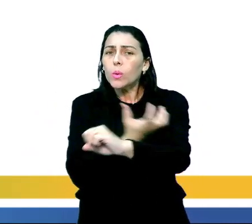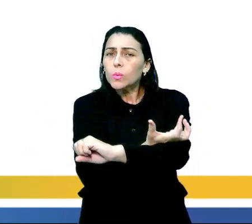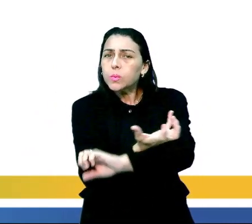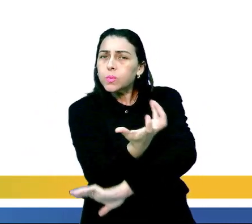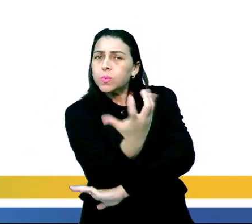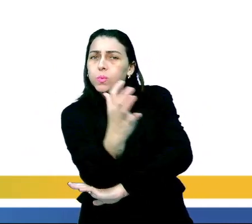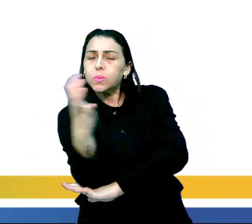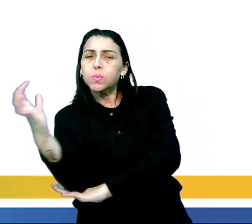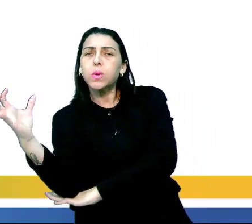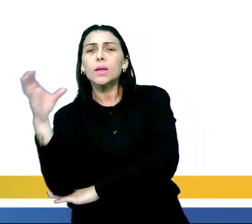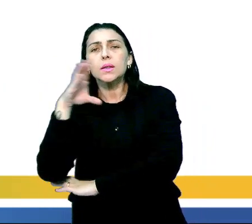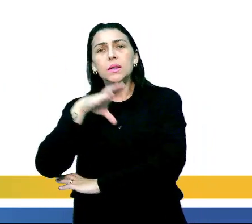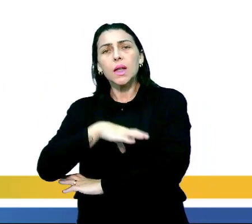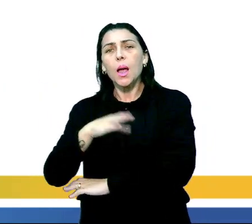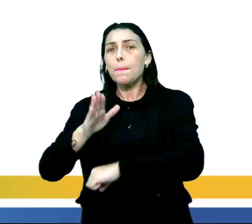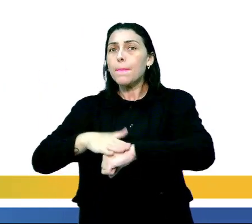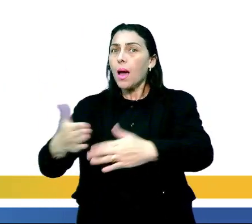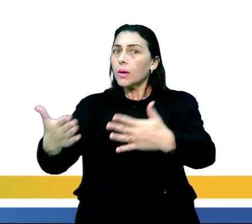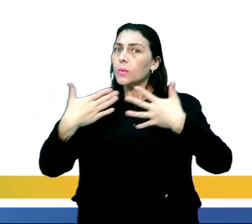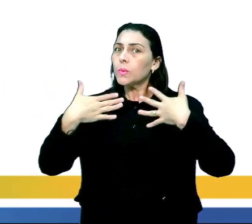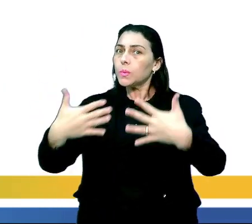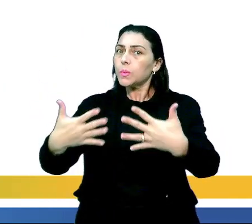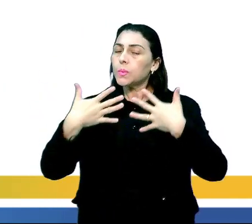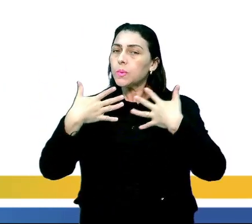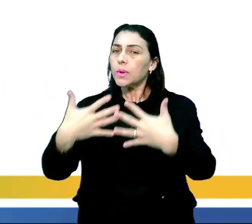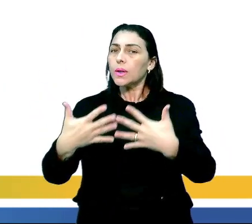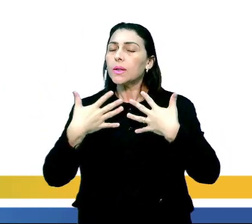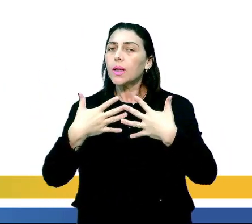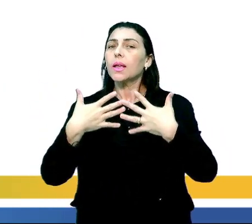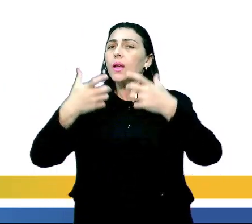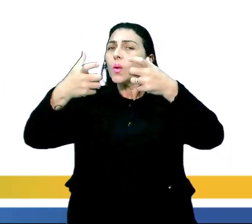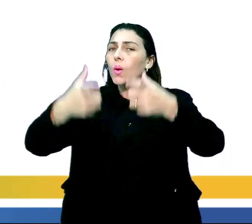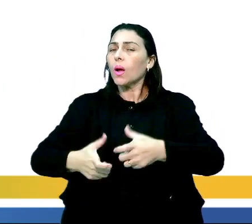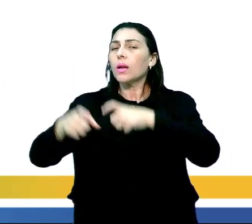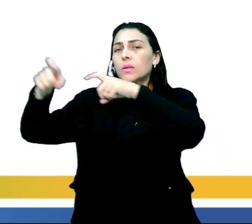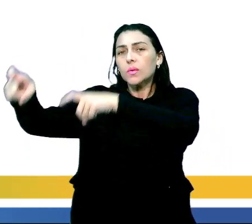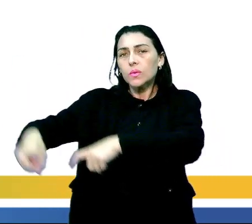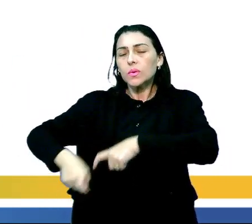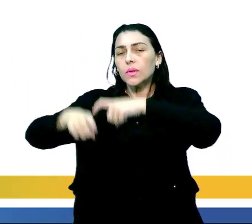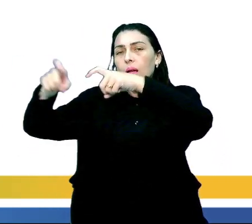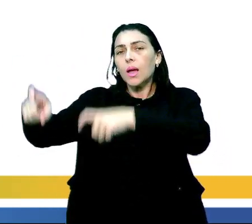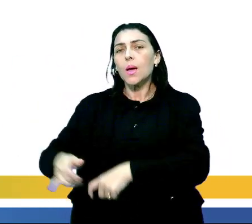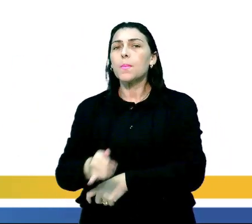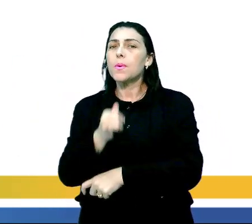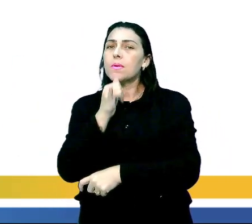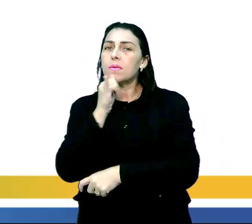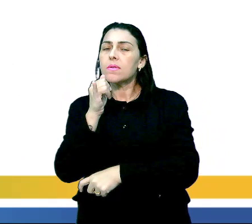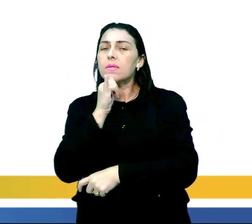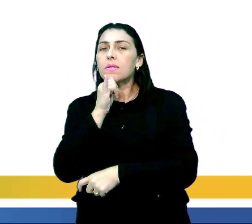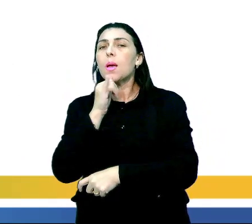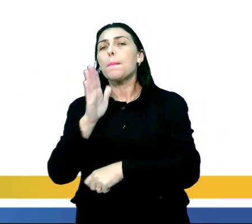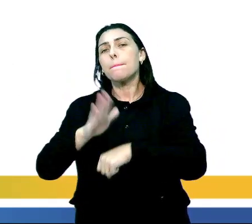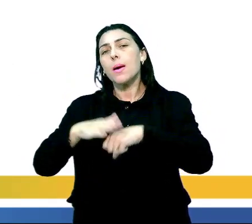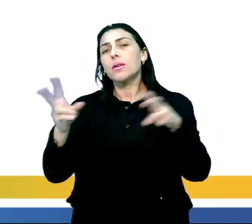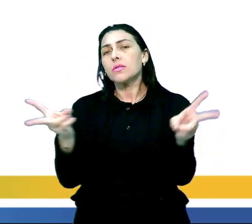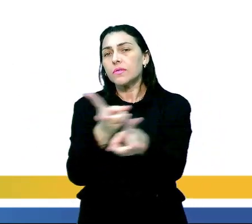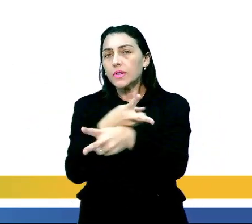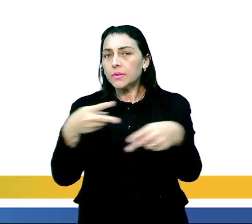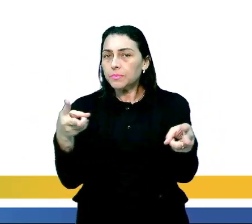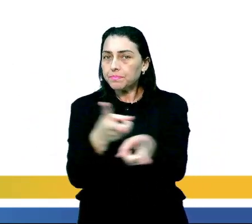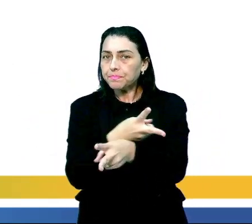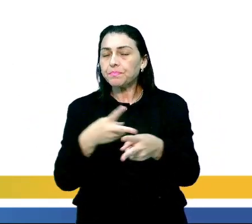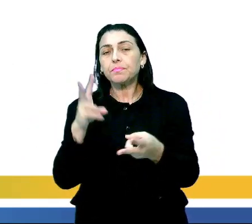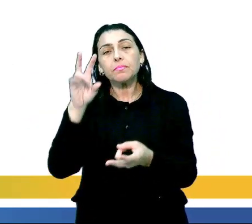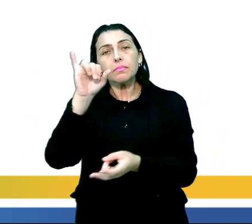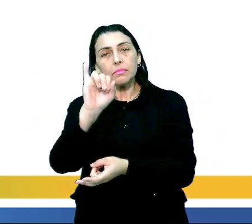faz com que as cidades fiquem cada vez mais quentes e que as áreas rurais, por exemplo, ao redor. Então, é basicamente isso. As